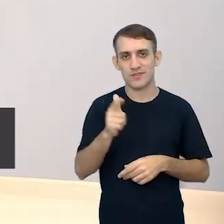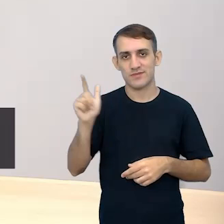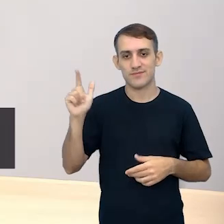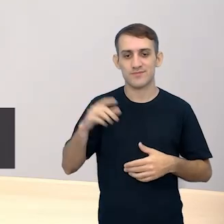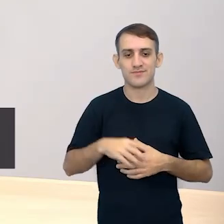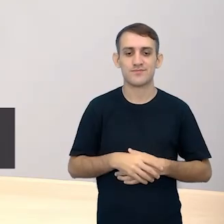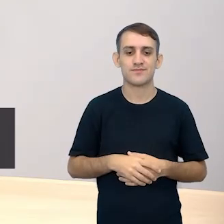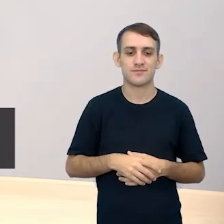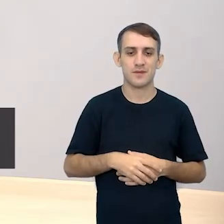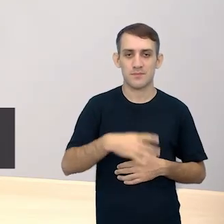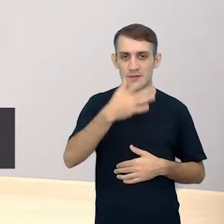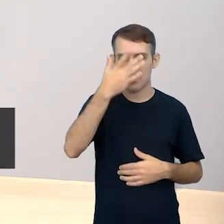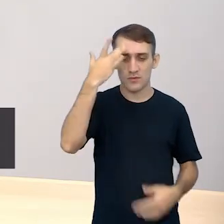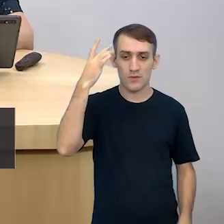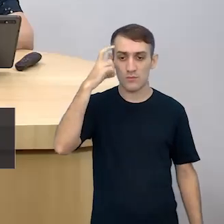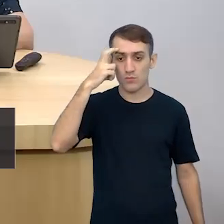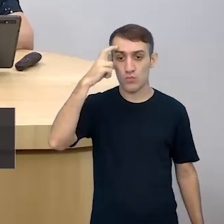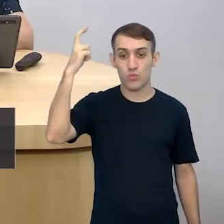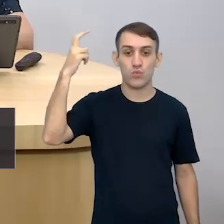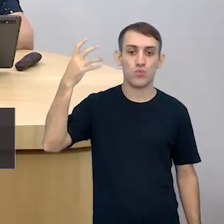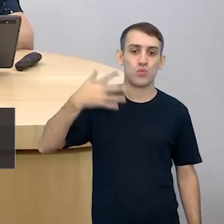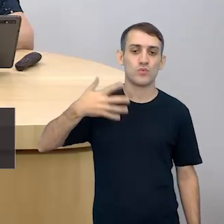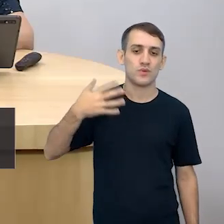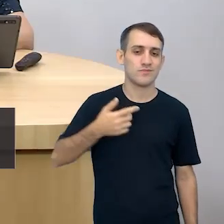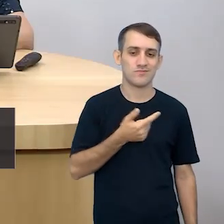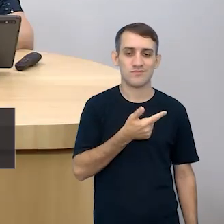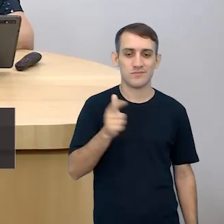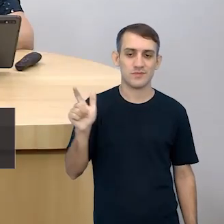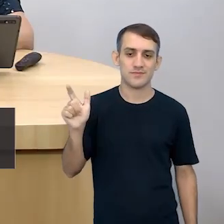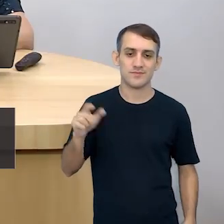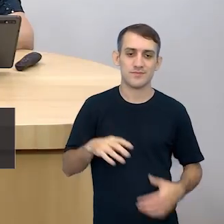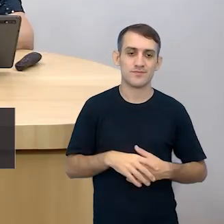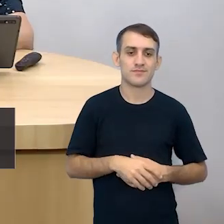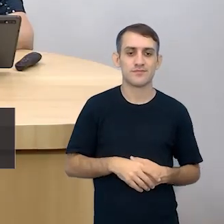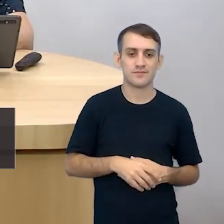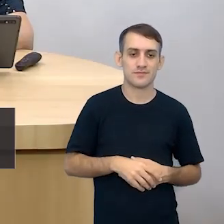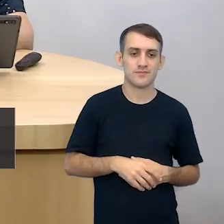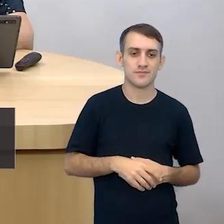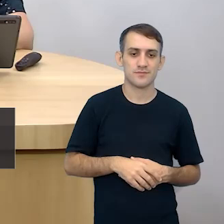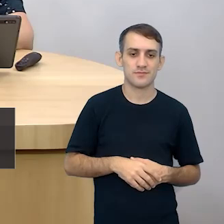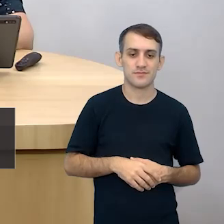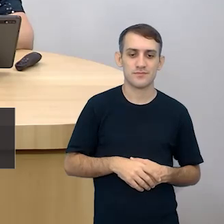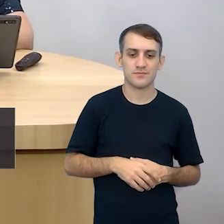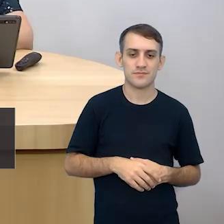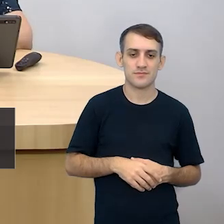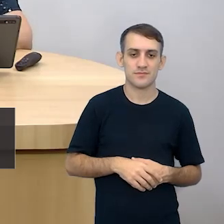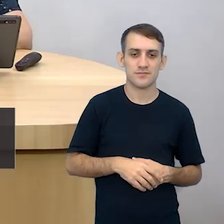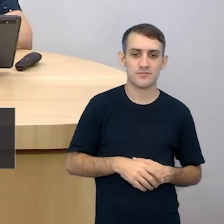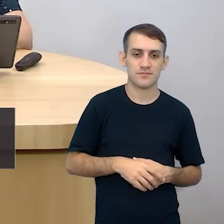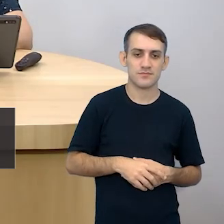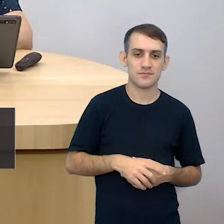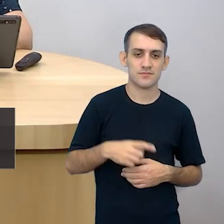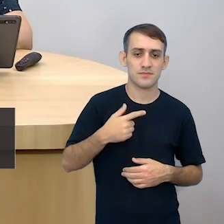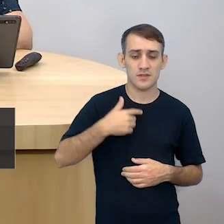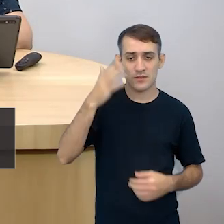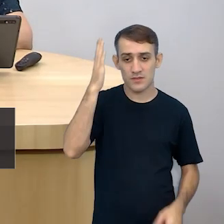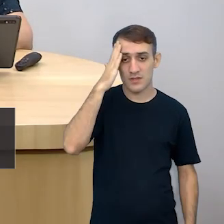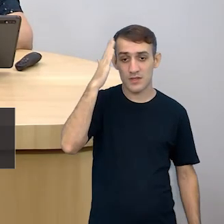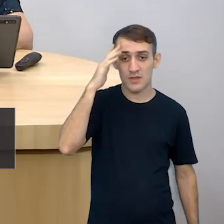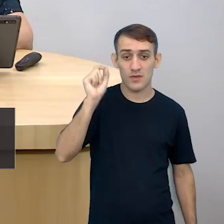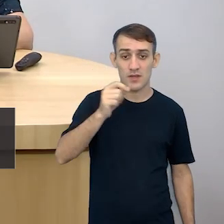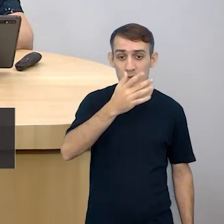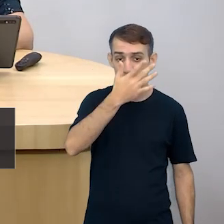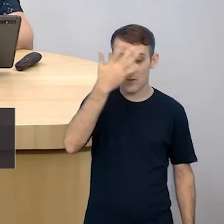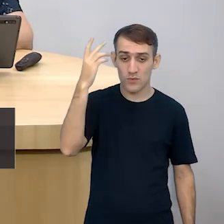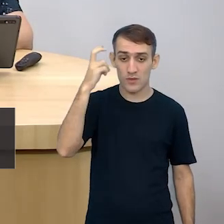Dos superdotados? Não. Mesmo porque daí... Eu sei que os superdotados ficam na parte